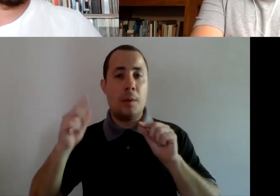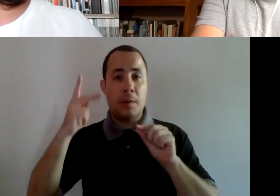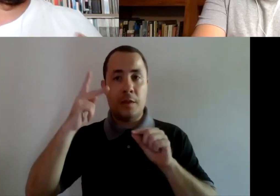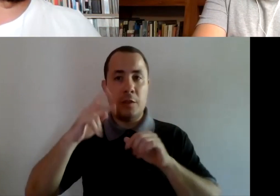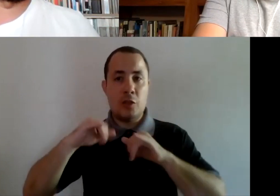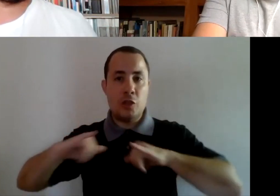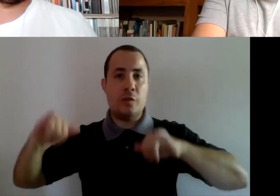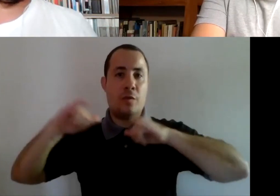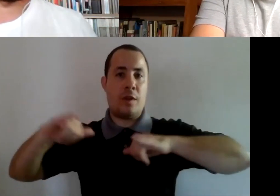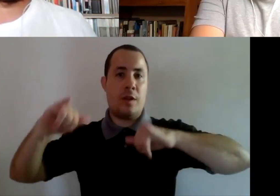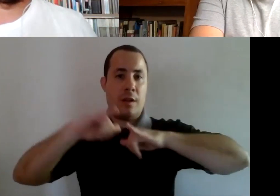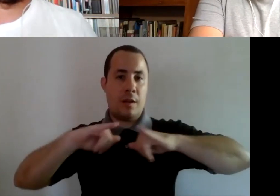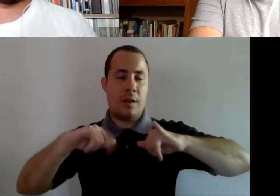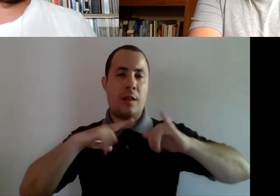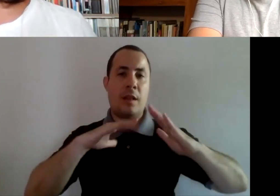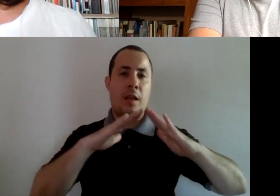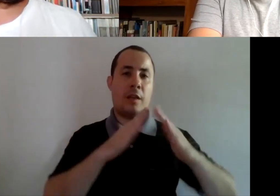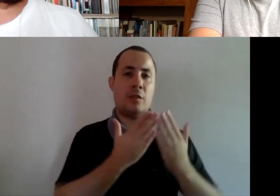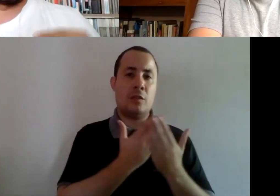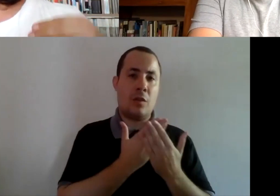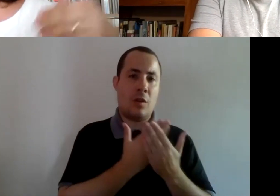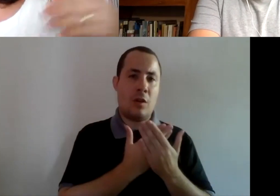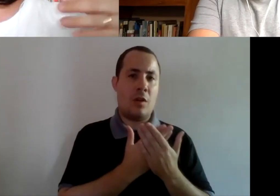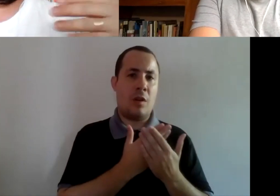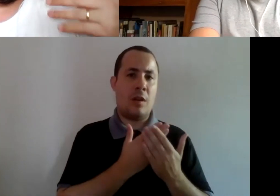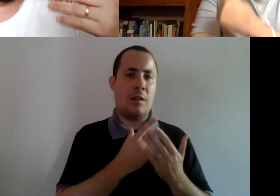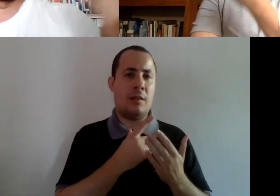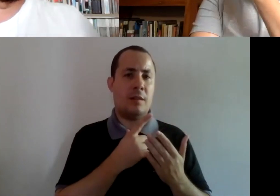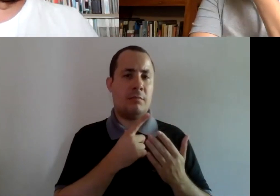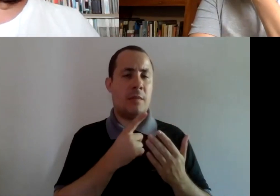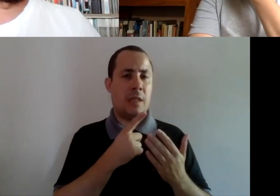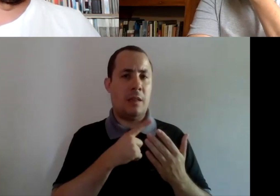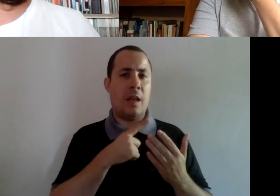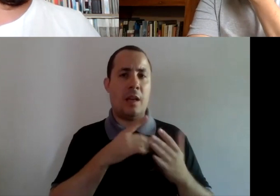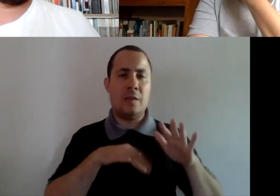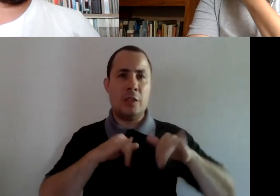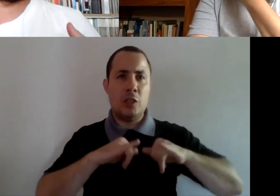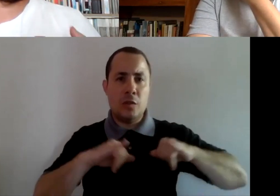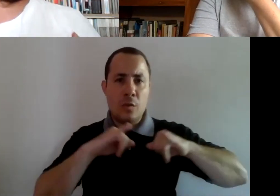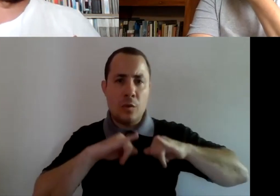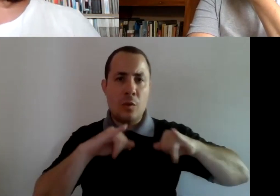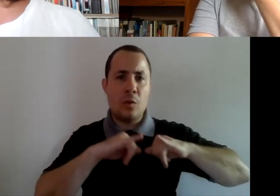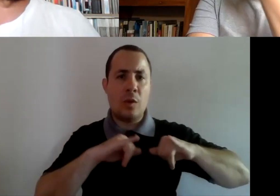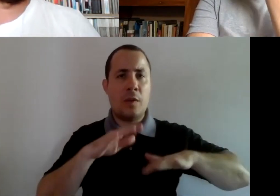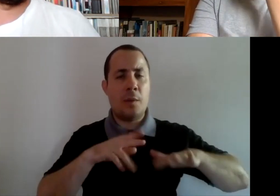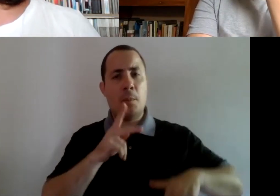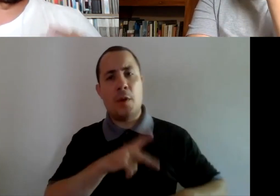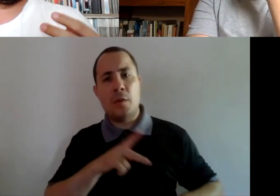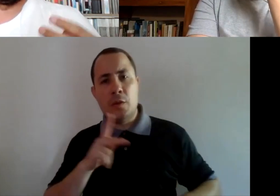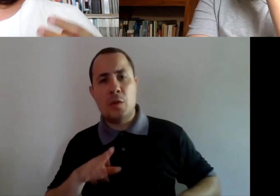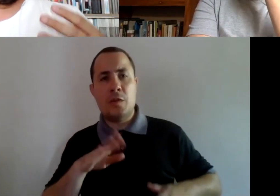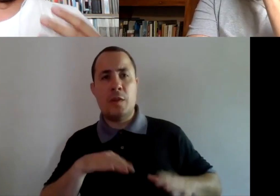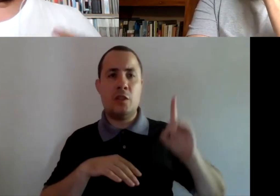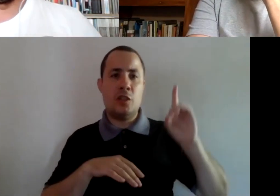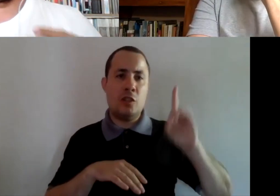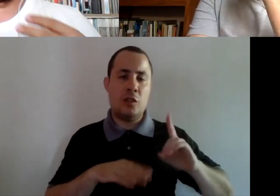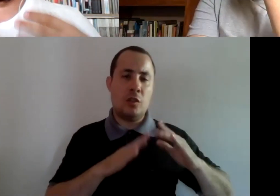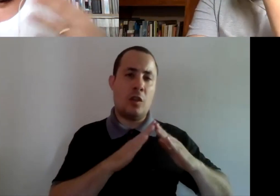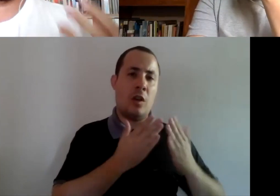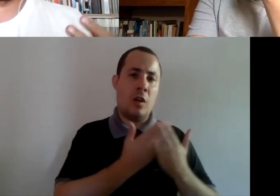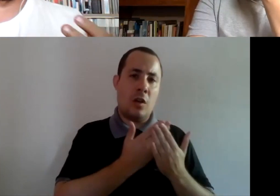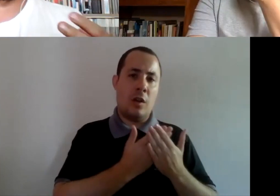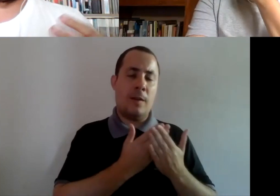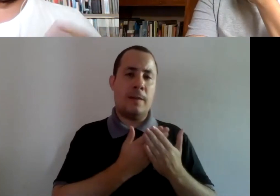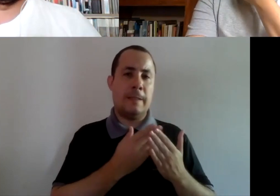que fazem isso, aqui já teve várias experiências, ora parte do professor, ora parte da direção da escola, né? Mas quando a